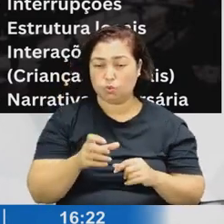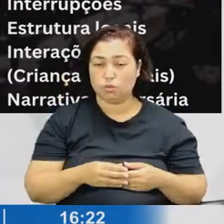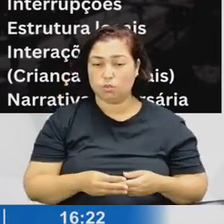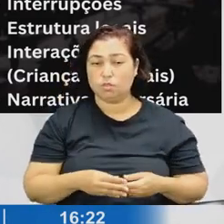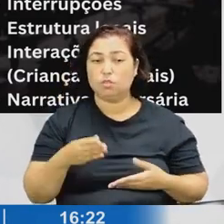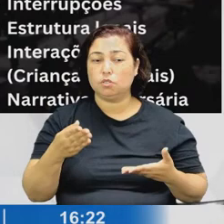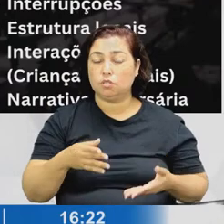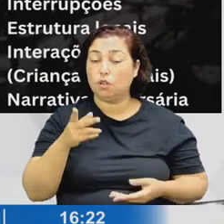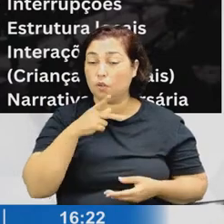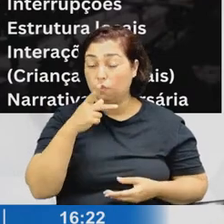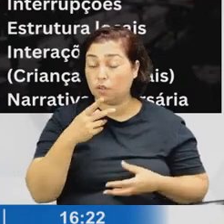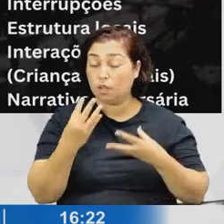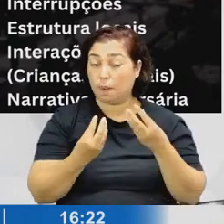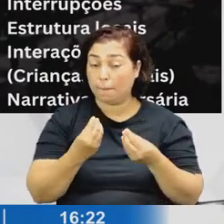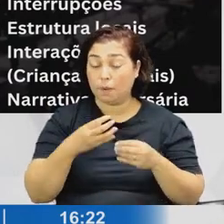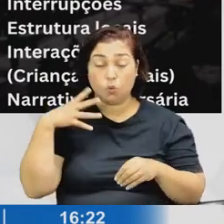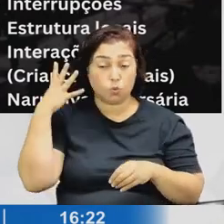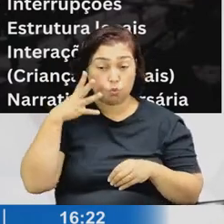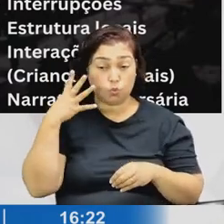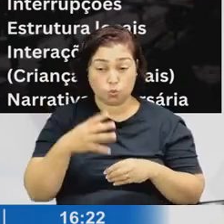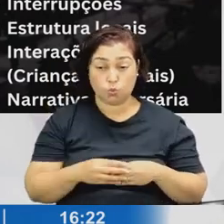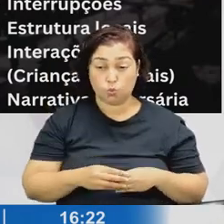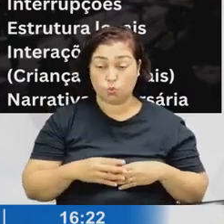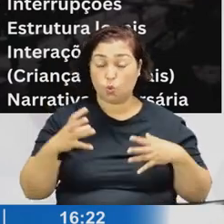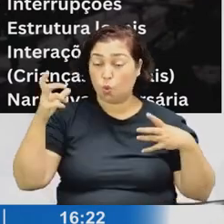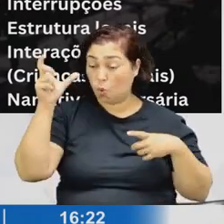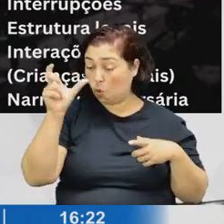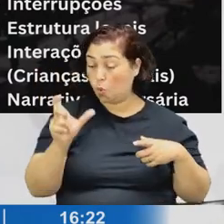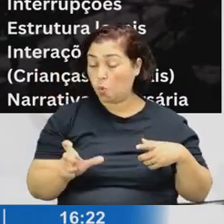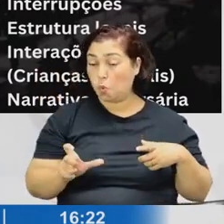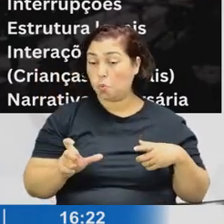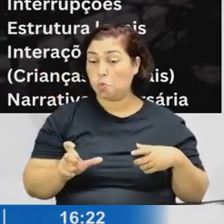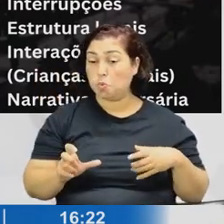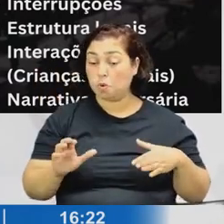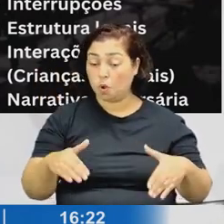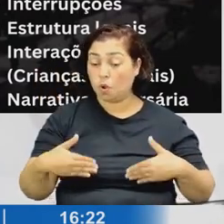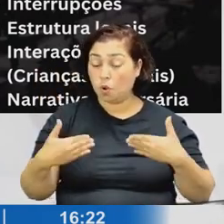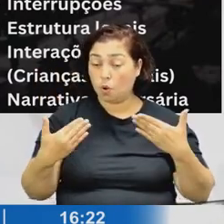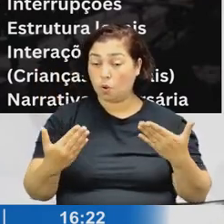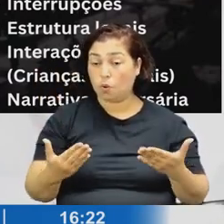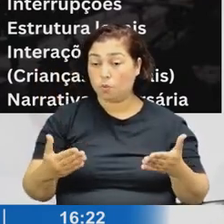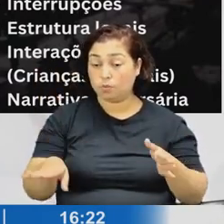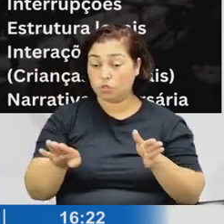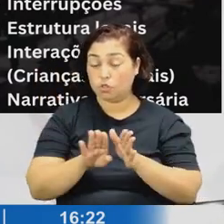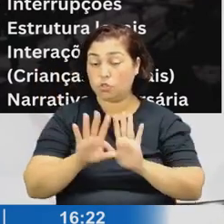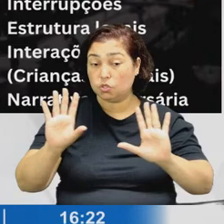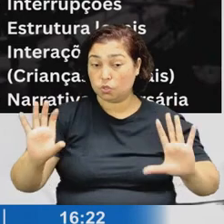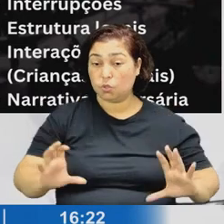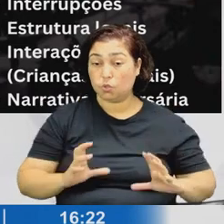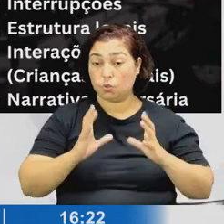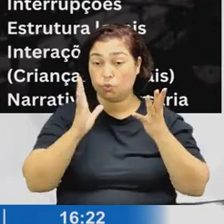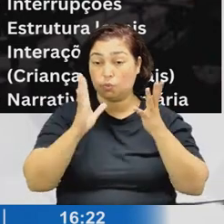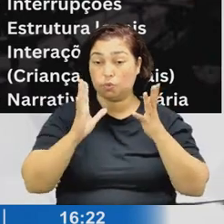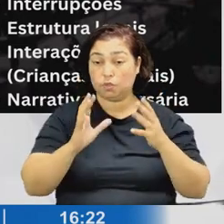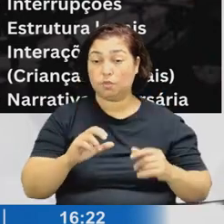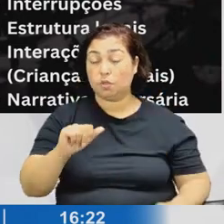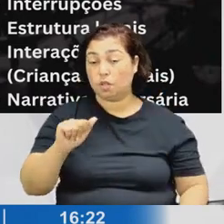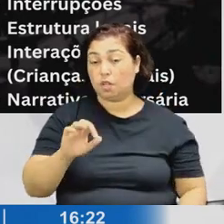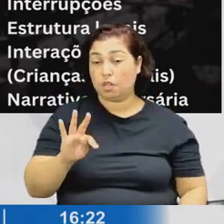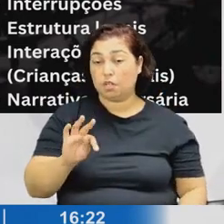discurso Eu já falei bastante sobre discurso comportamento como você chega no evento atitude não é vento